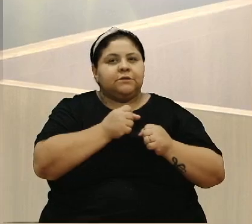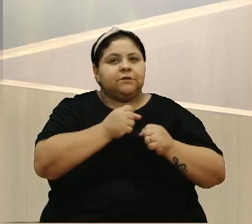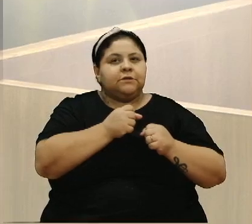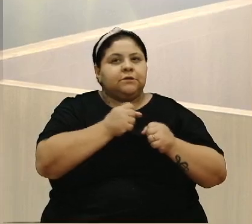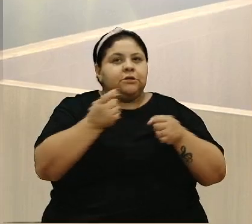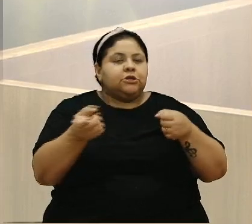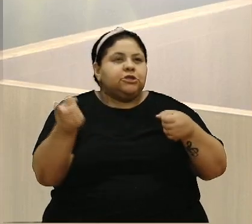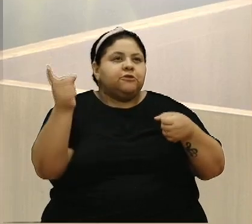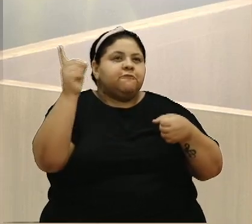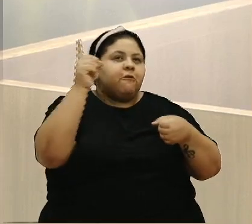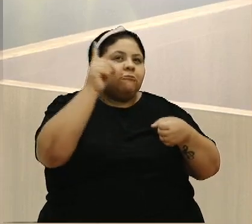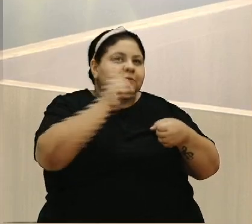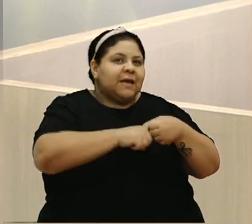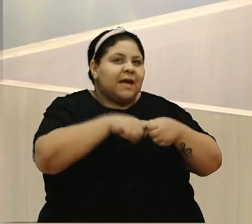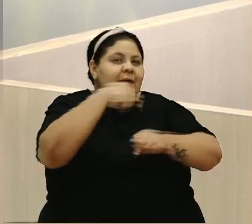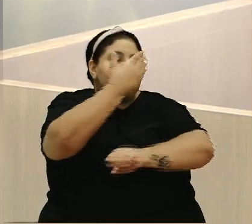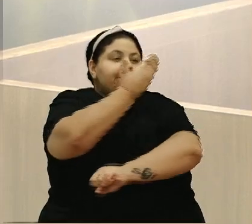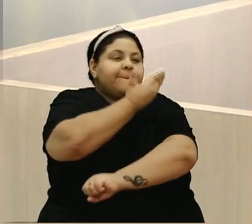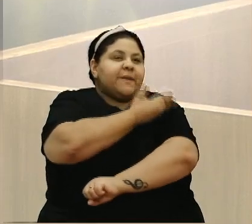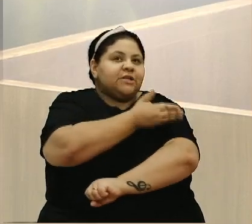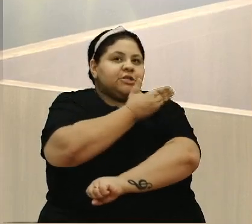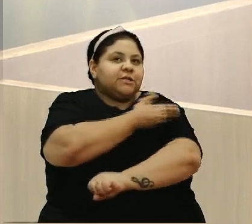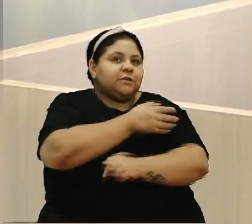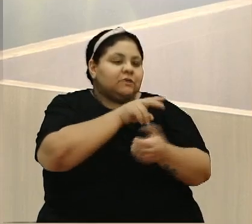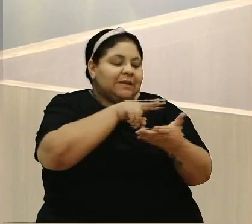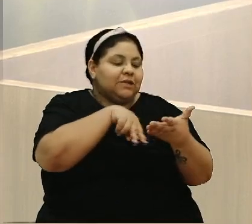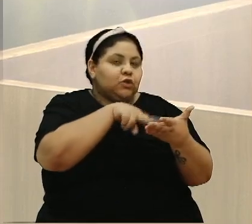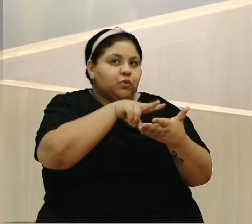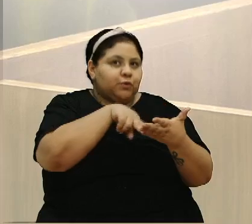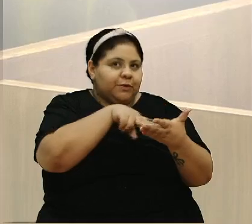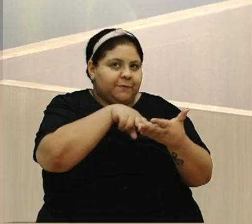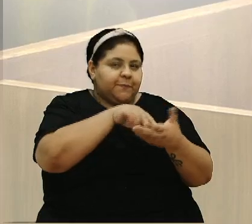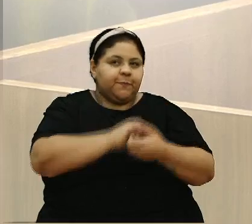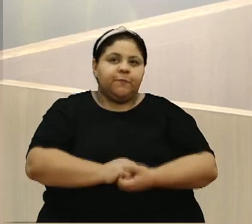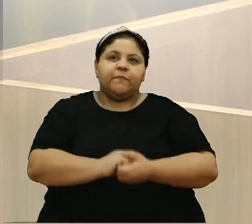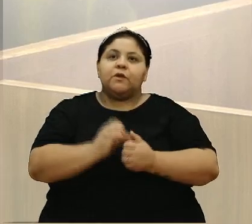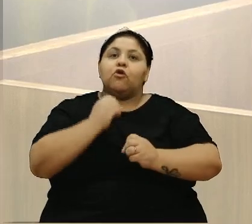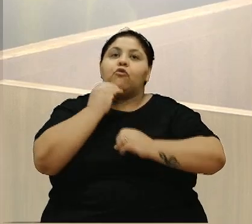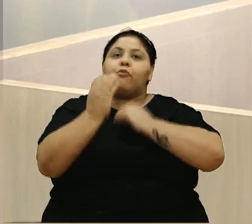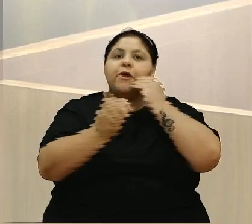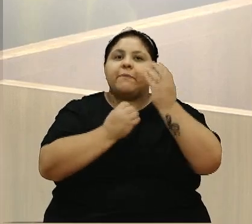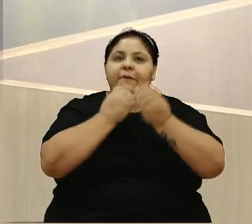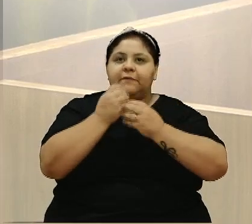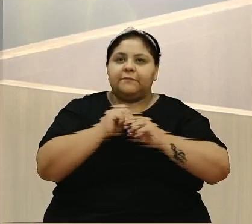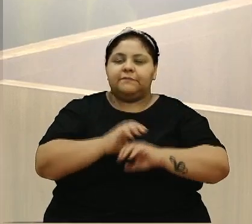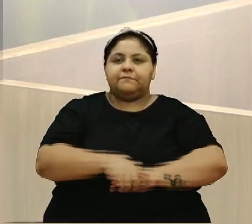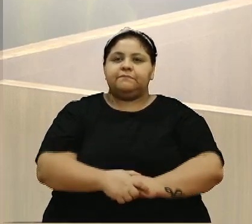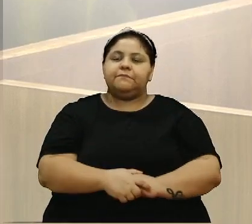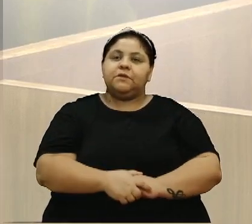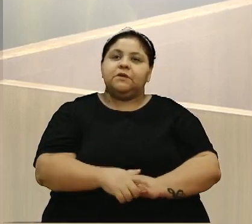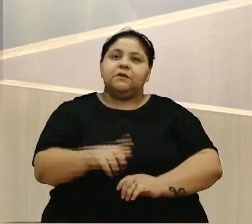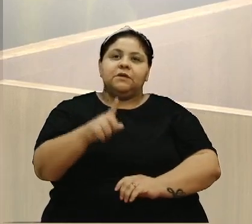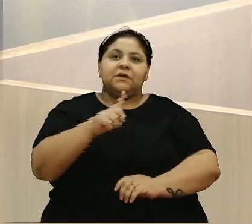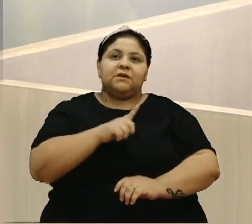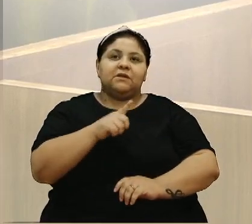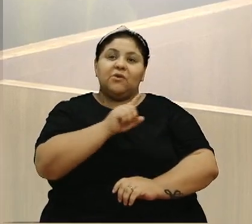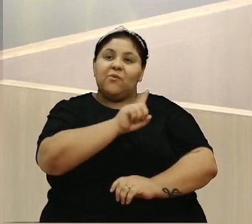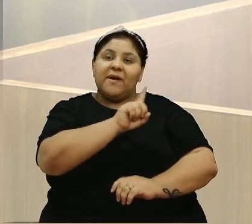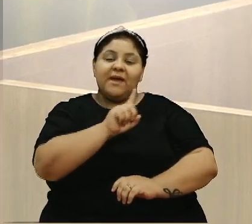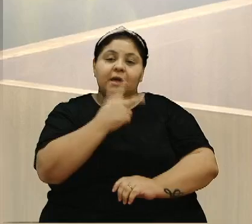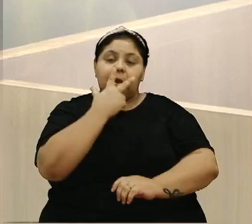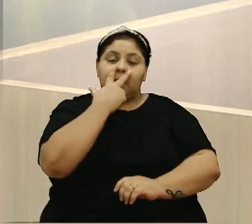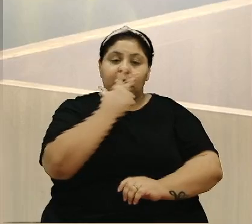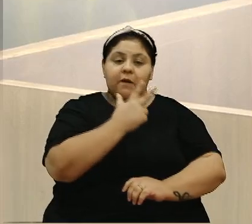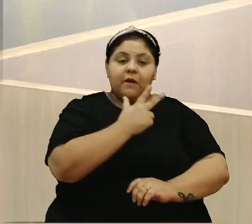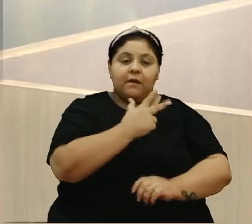do exercício da palavra. O poema é assim: ter sido não é ser,